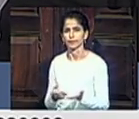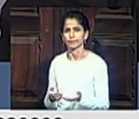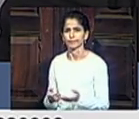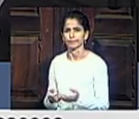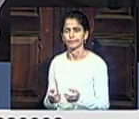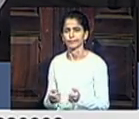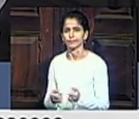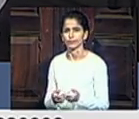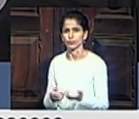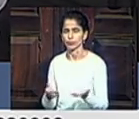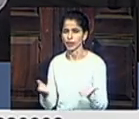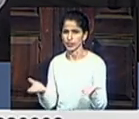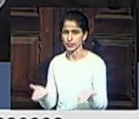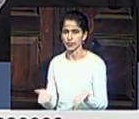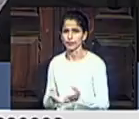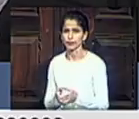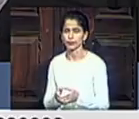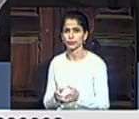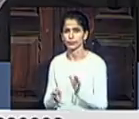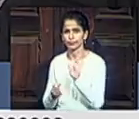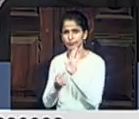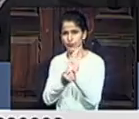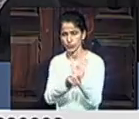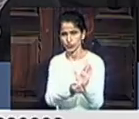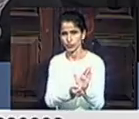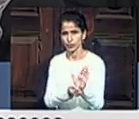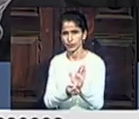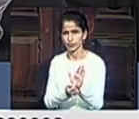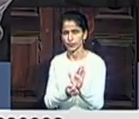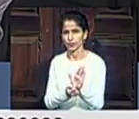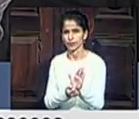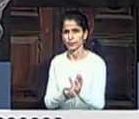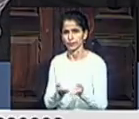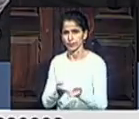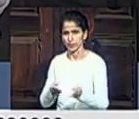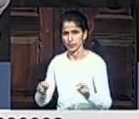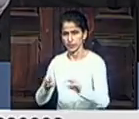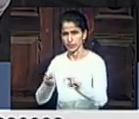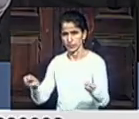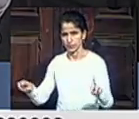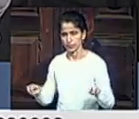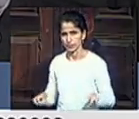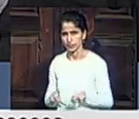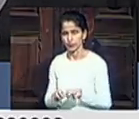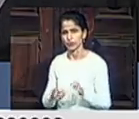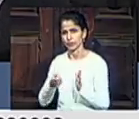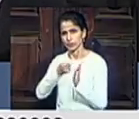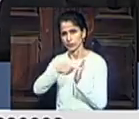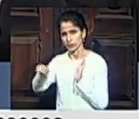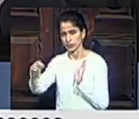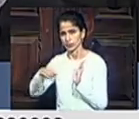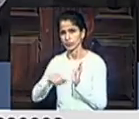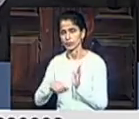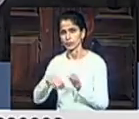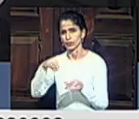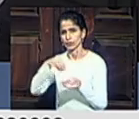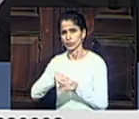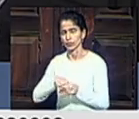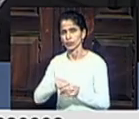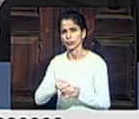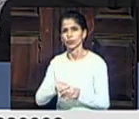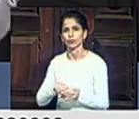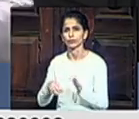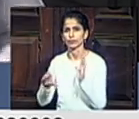segurança. Assim posto, apresento à mesa o voto por escrito, votando